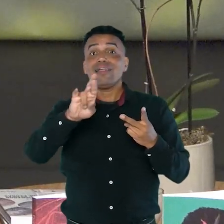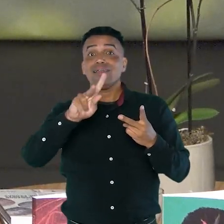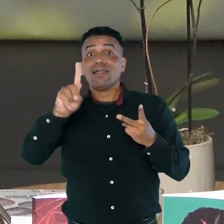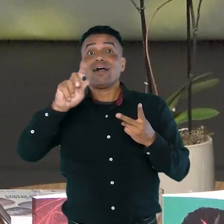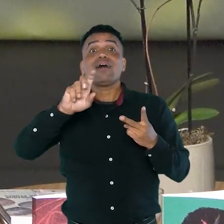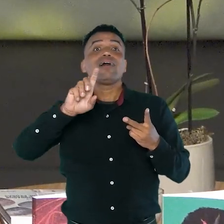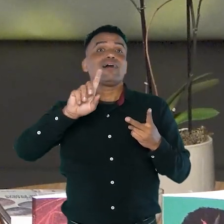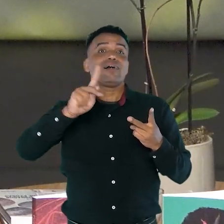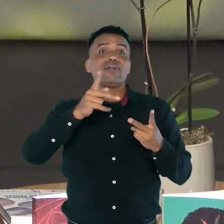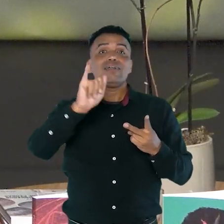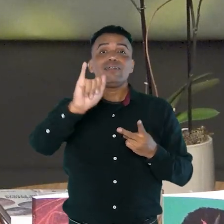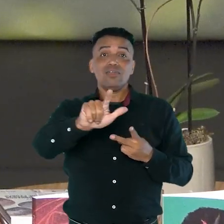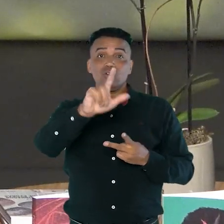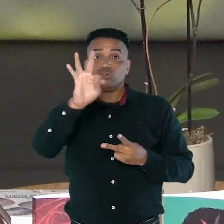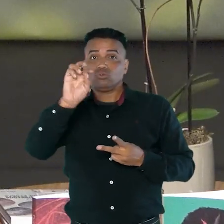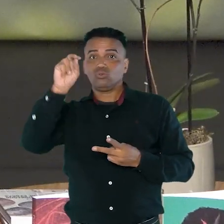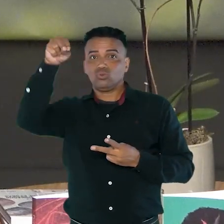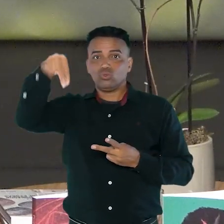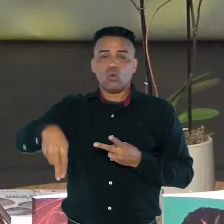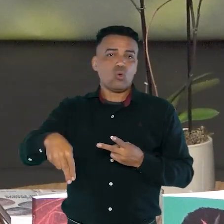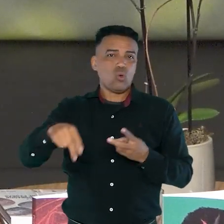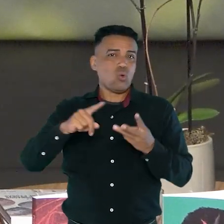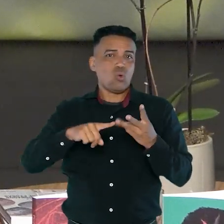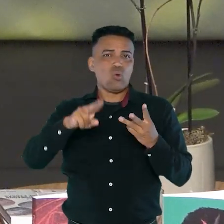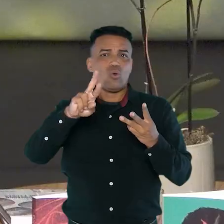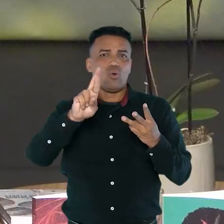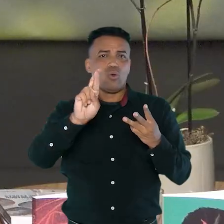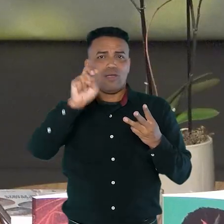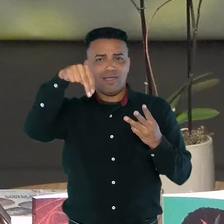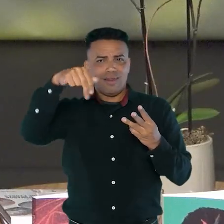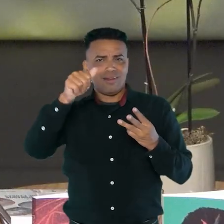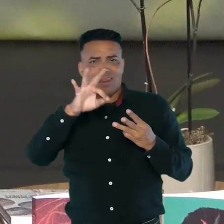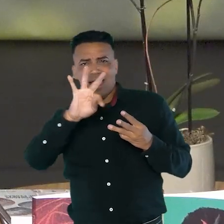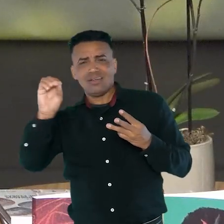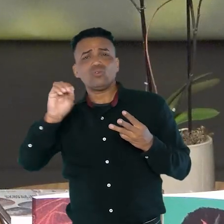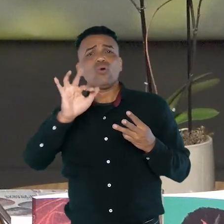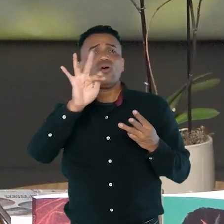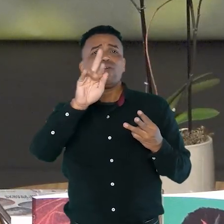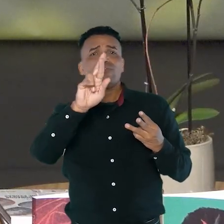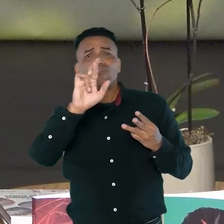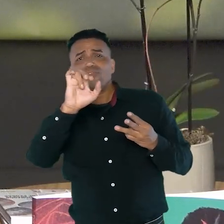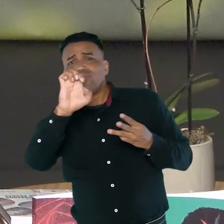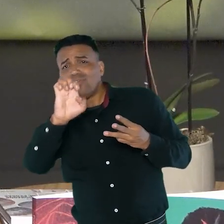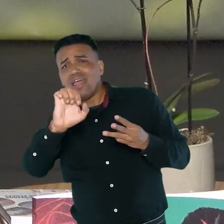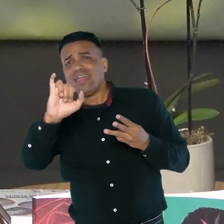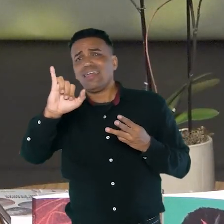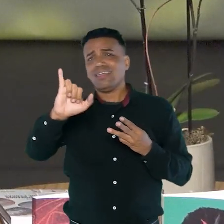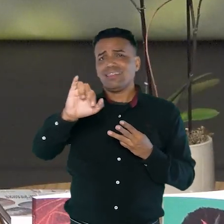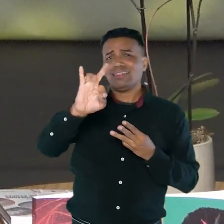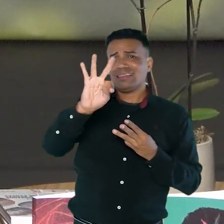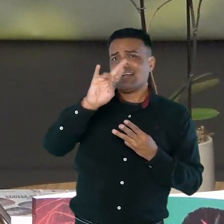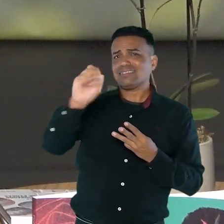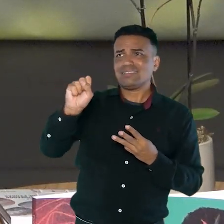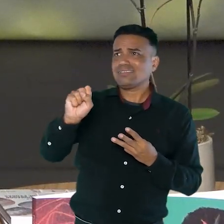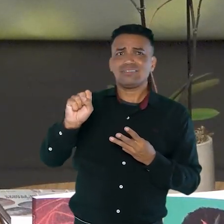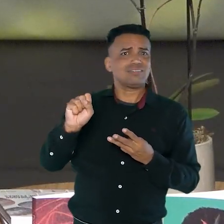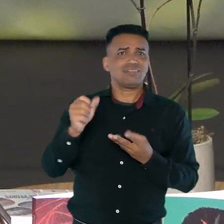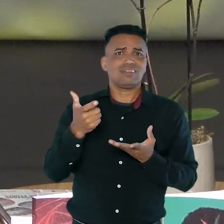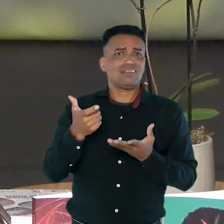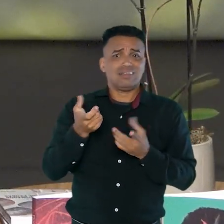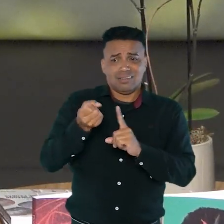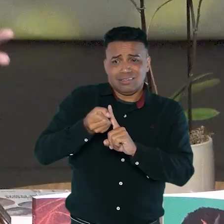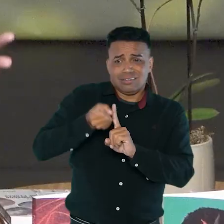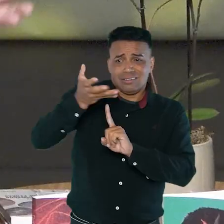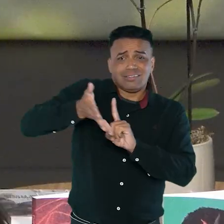tínhamos um Renato de Freitas batendo de frente, entre outros que eu não vou lembrar o nome, porque são tantas pessoas. Nós não